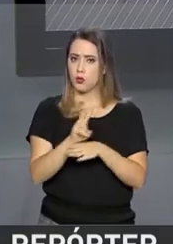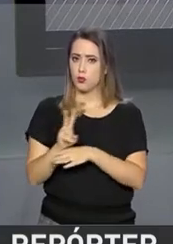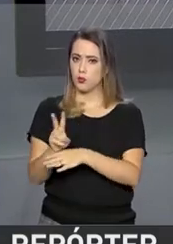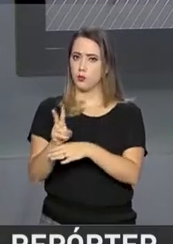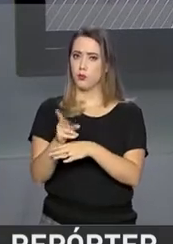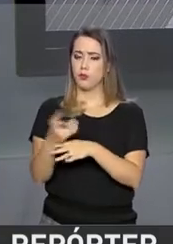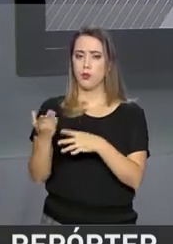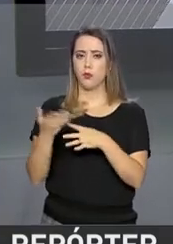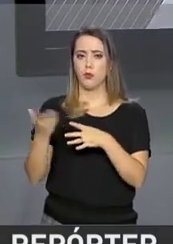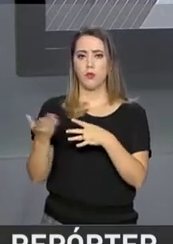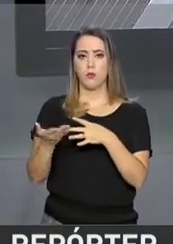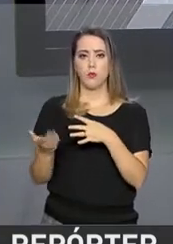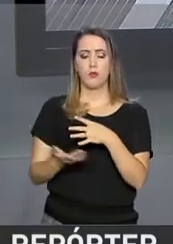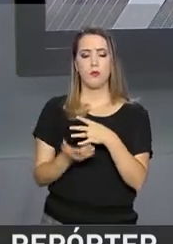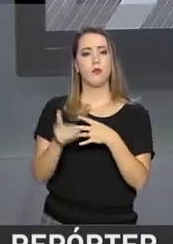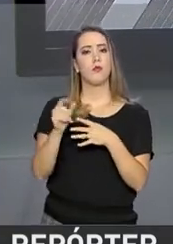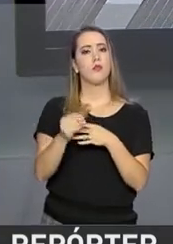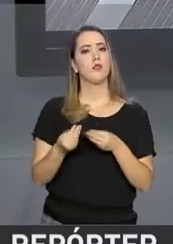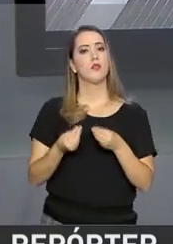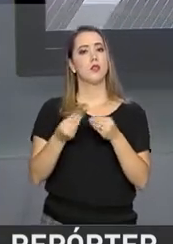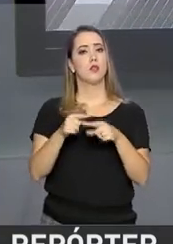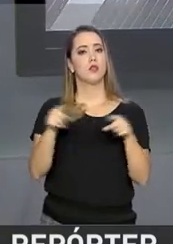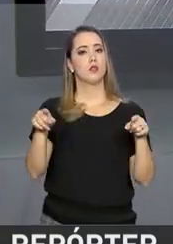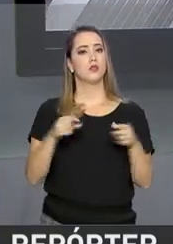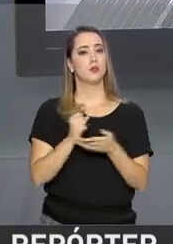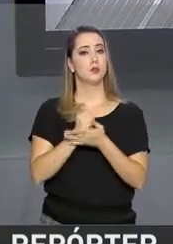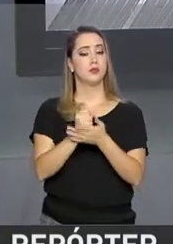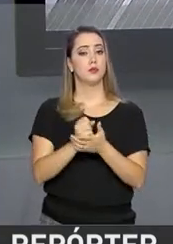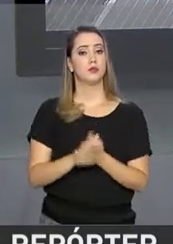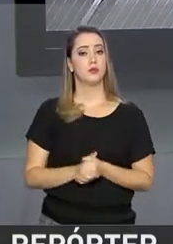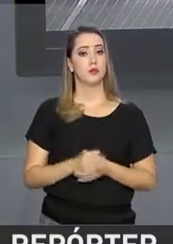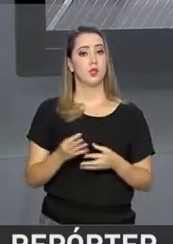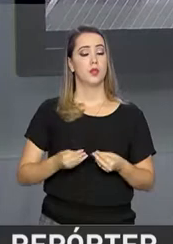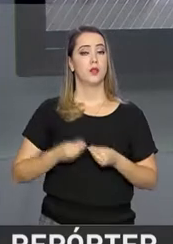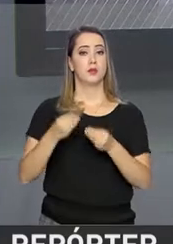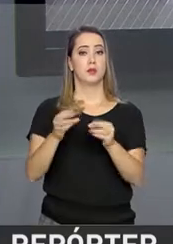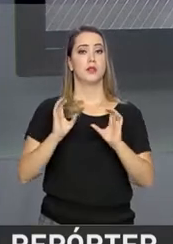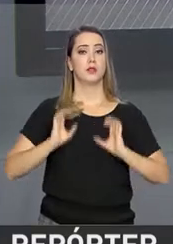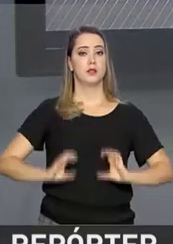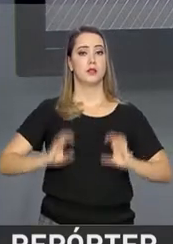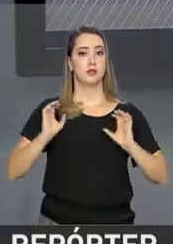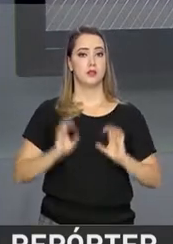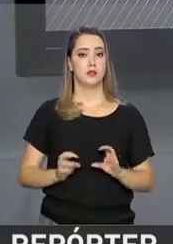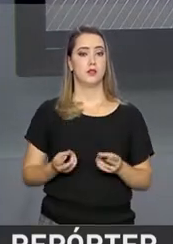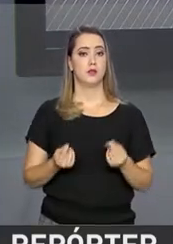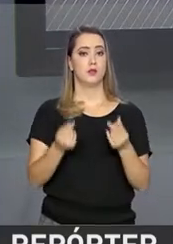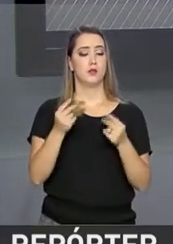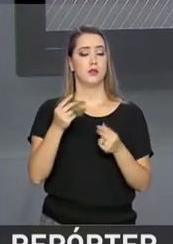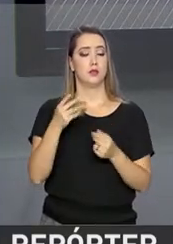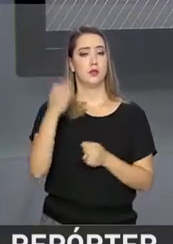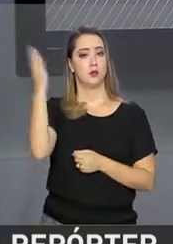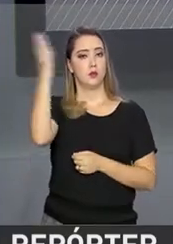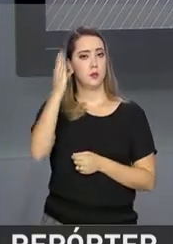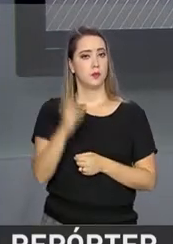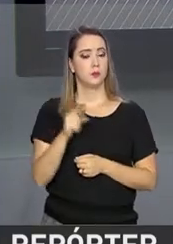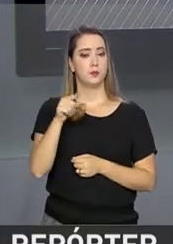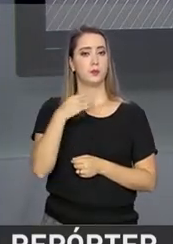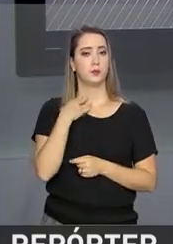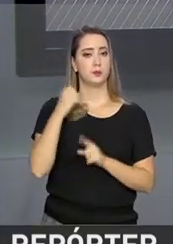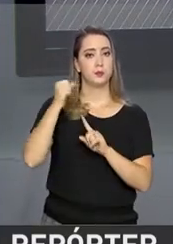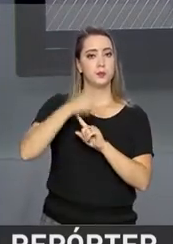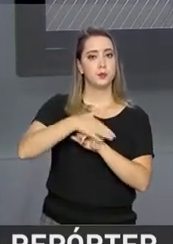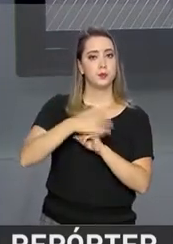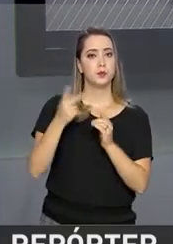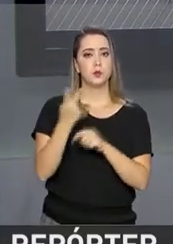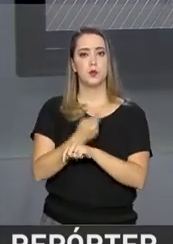crédito que as instituições financeiras e as lojas oferecem para garantir a cidadania financeira dos brasileiros o banco central tem